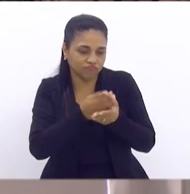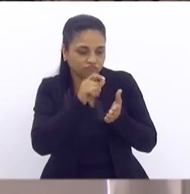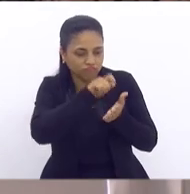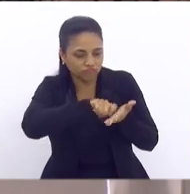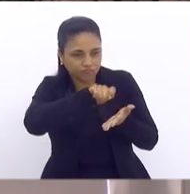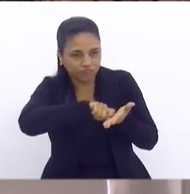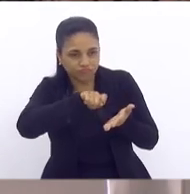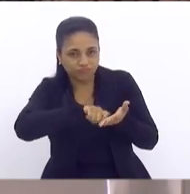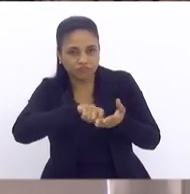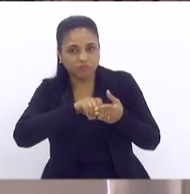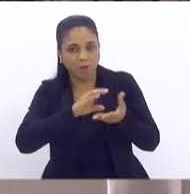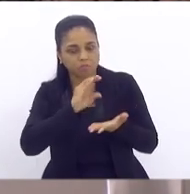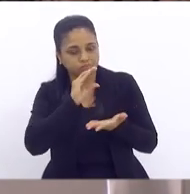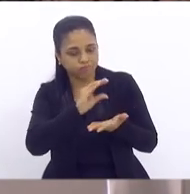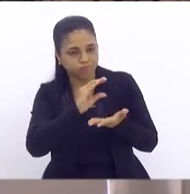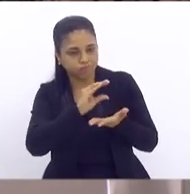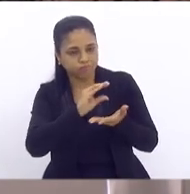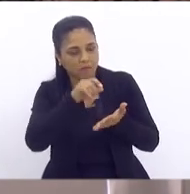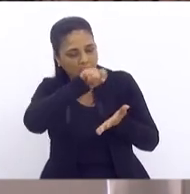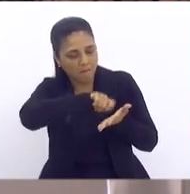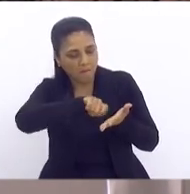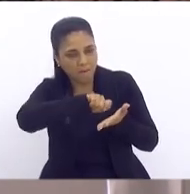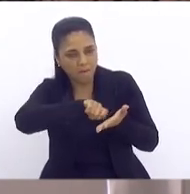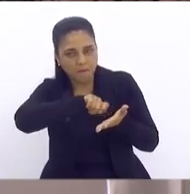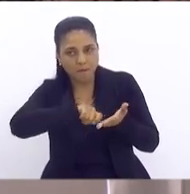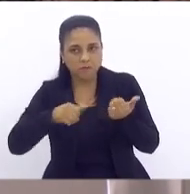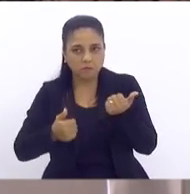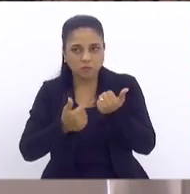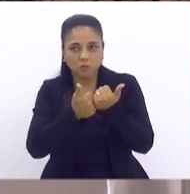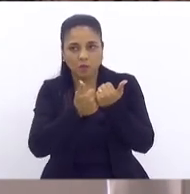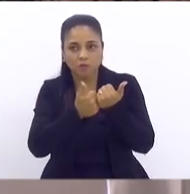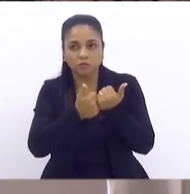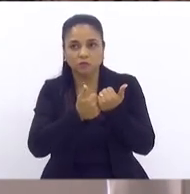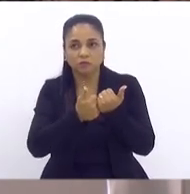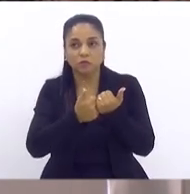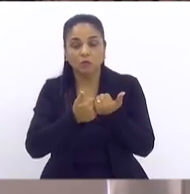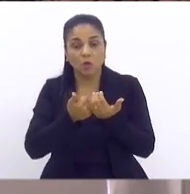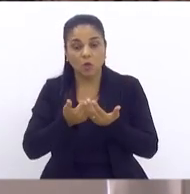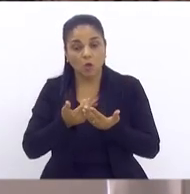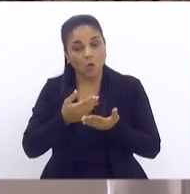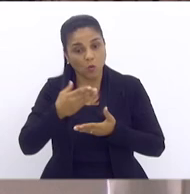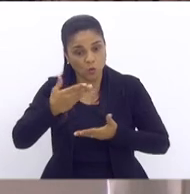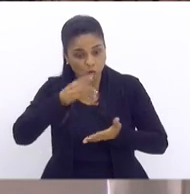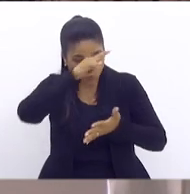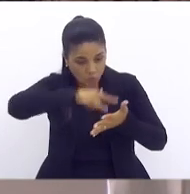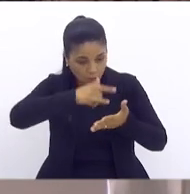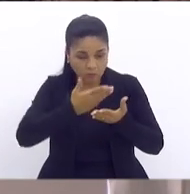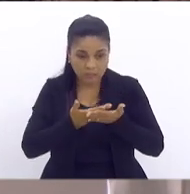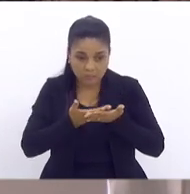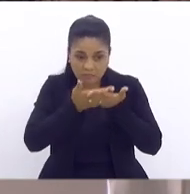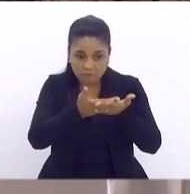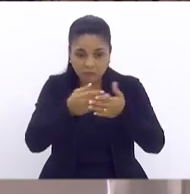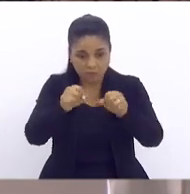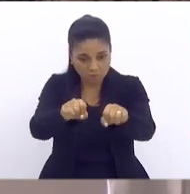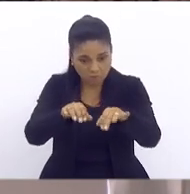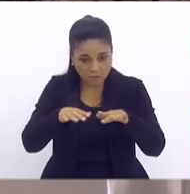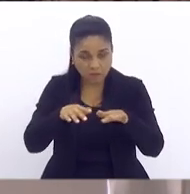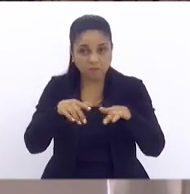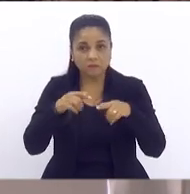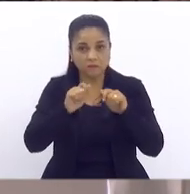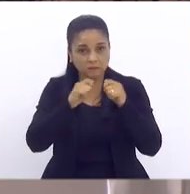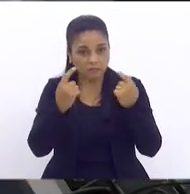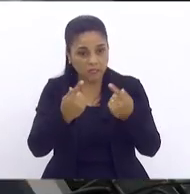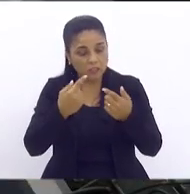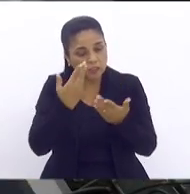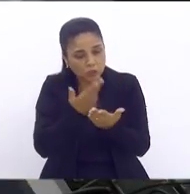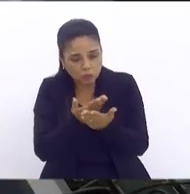vem com um robusto suporte probatório para que o Tribunal Marítimo possa deliberar. Essa documentação tem que ser encaminhada para o Parlamento aqui, para que a gente possa debruçar, analisar e